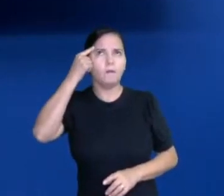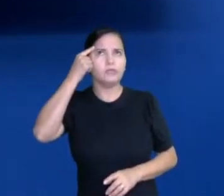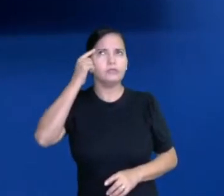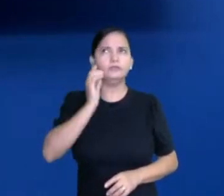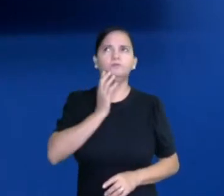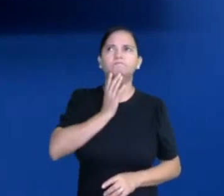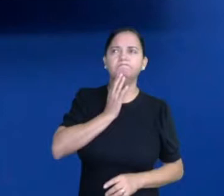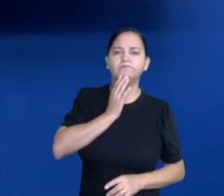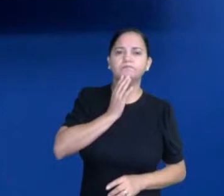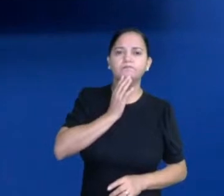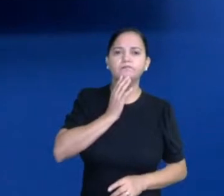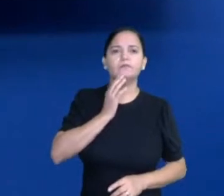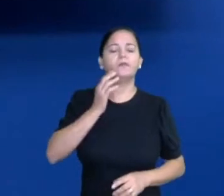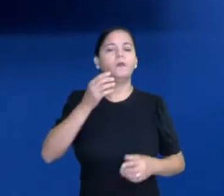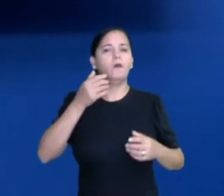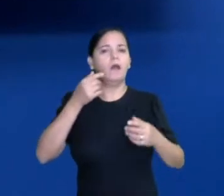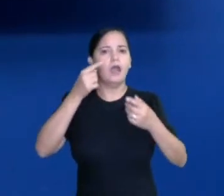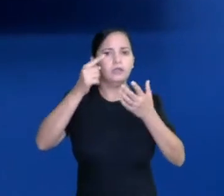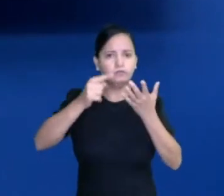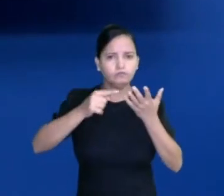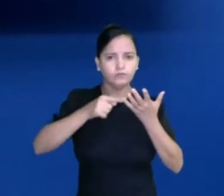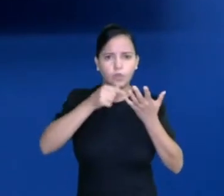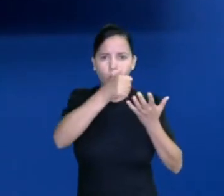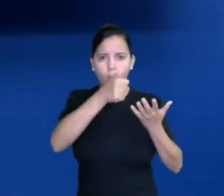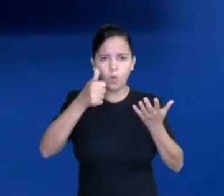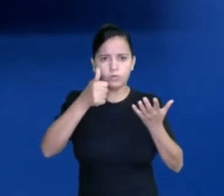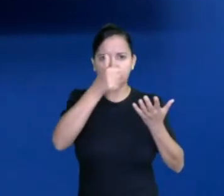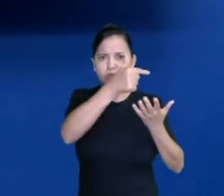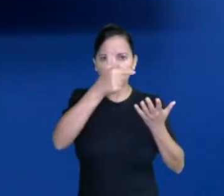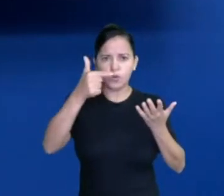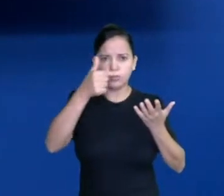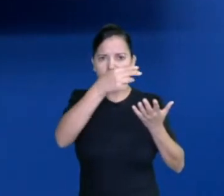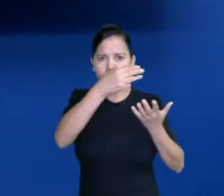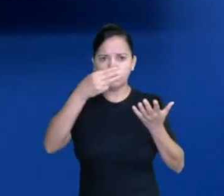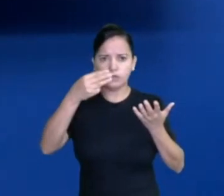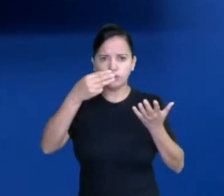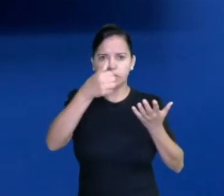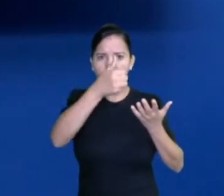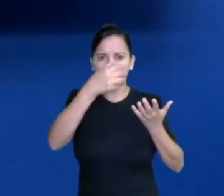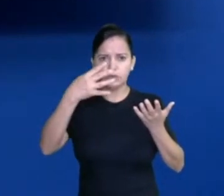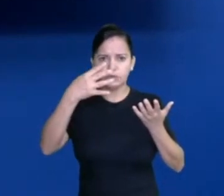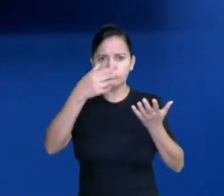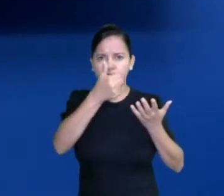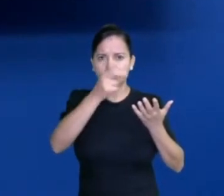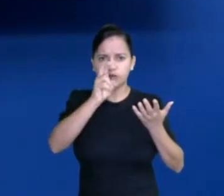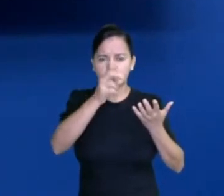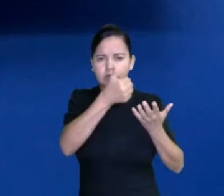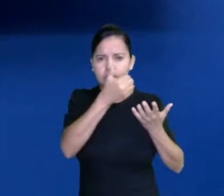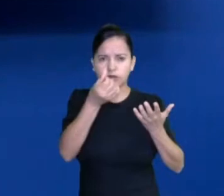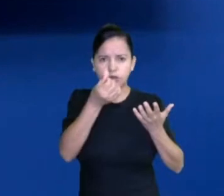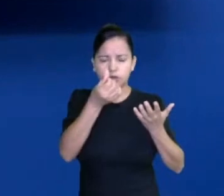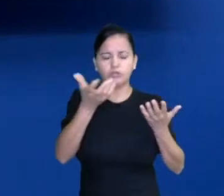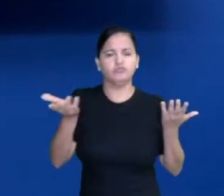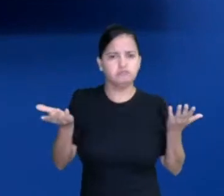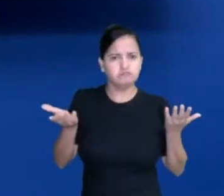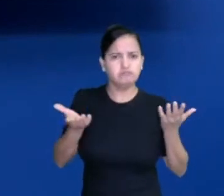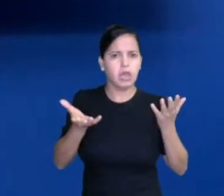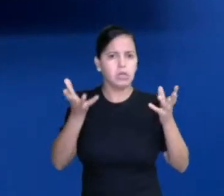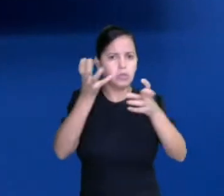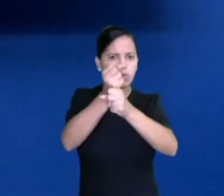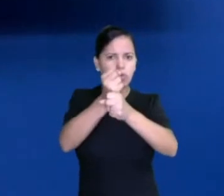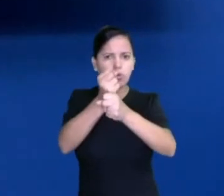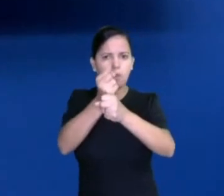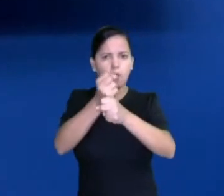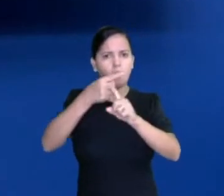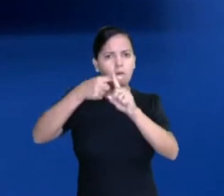fazer como? O próximo número vai ser 11, 12, 13, 14, 15, 16. Somei mais